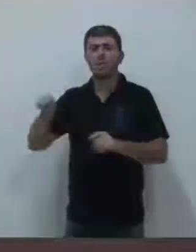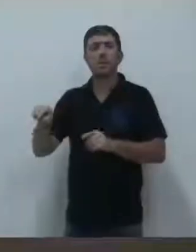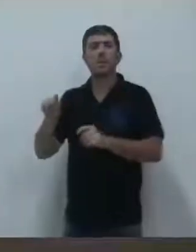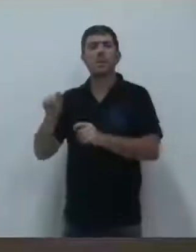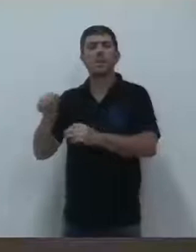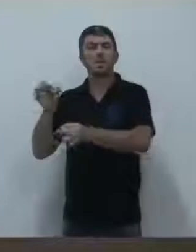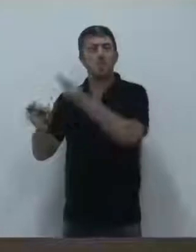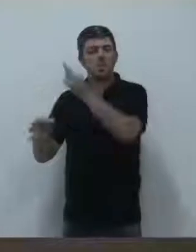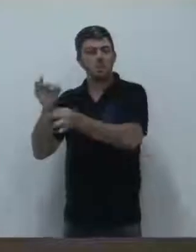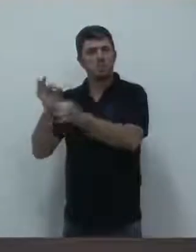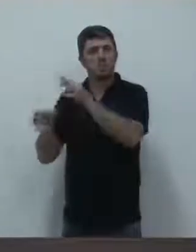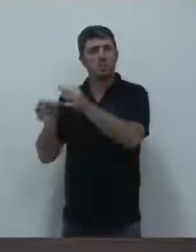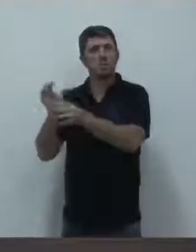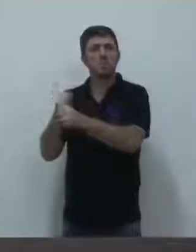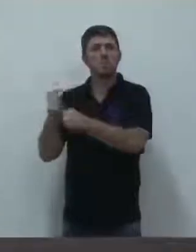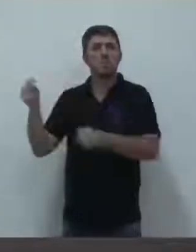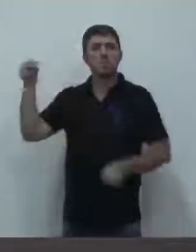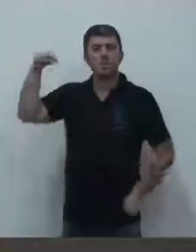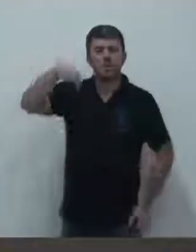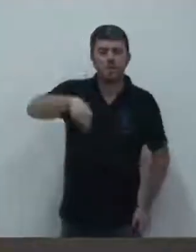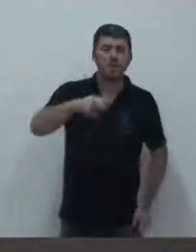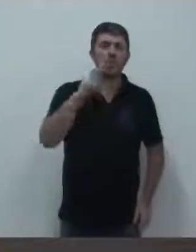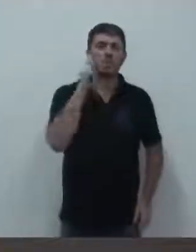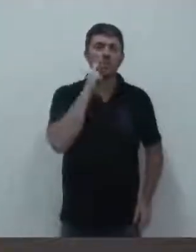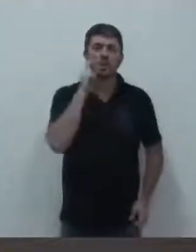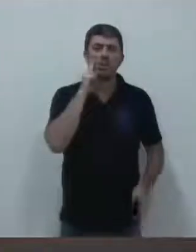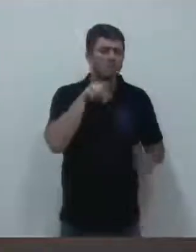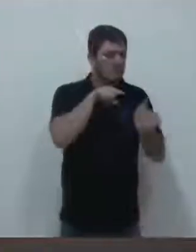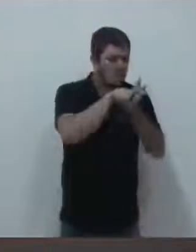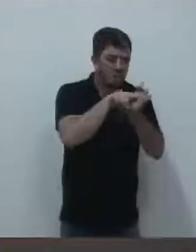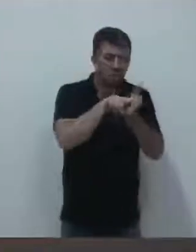Vinhedo, fiscalizou, apontou e ele